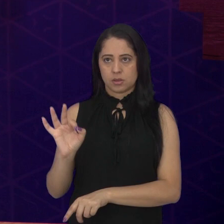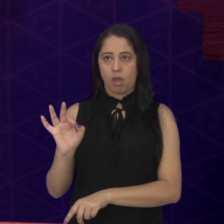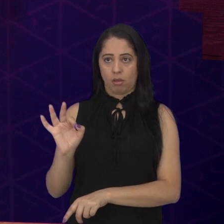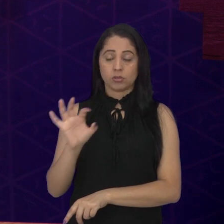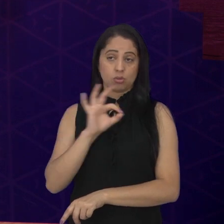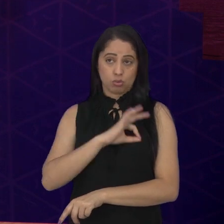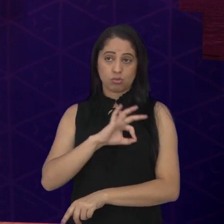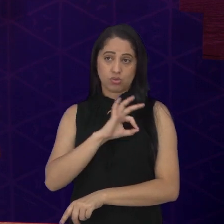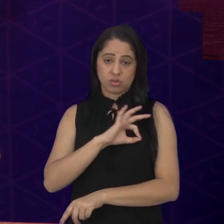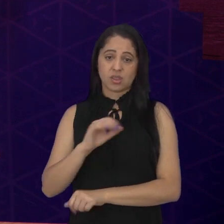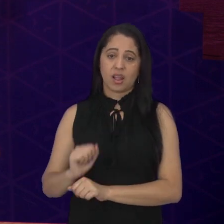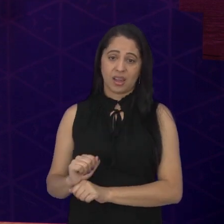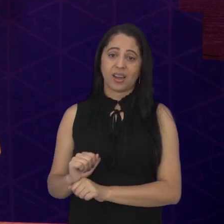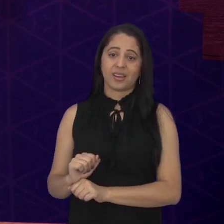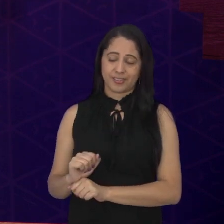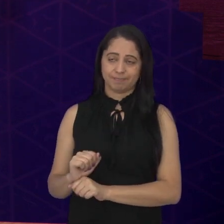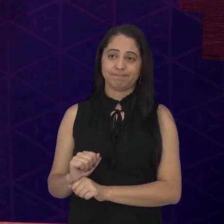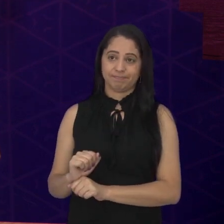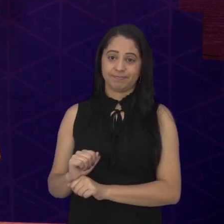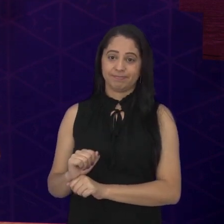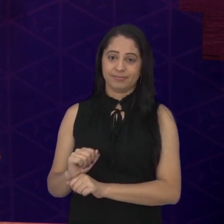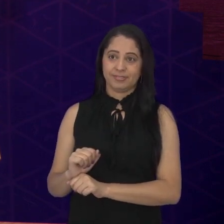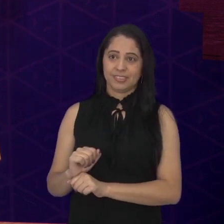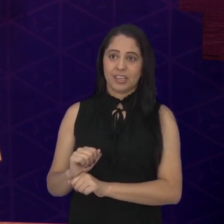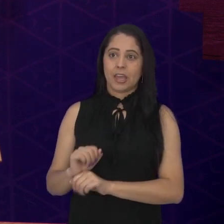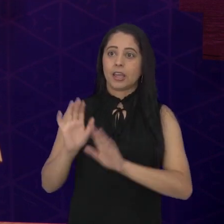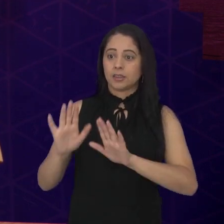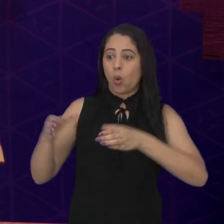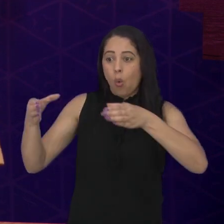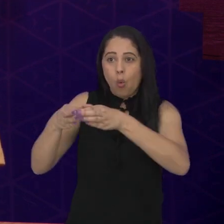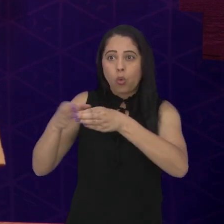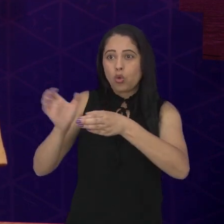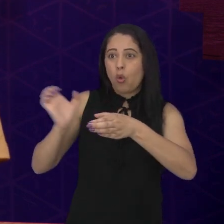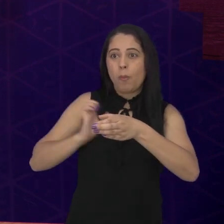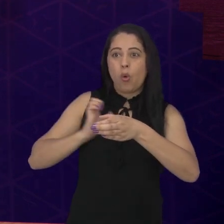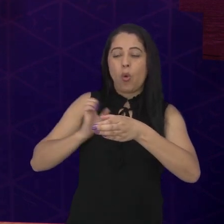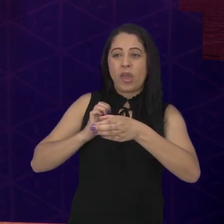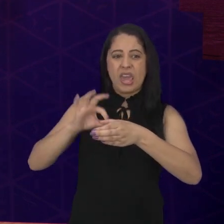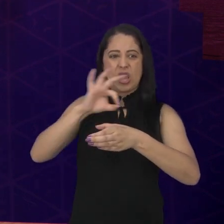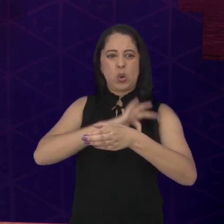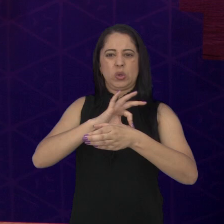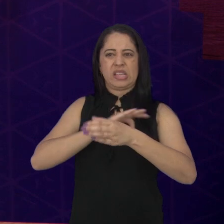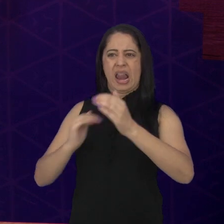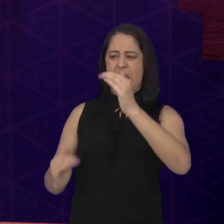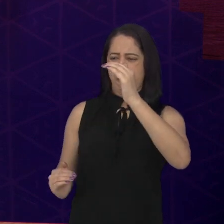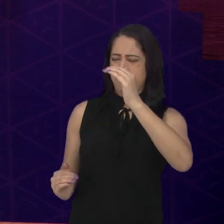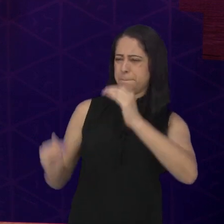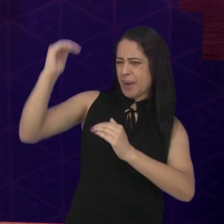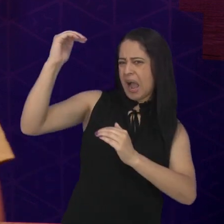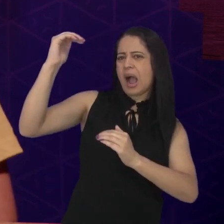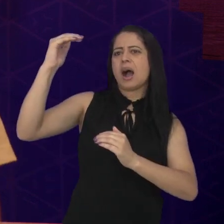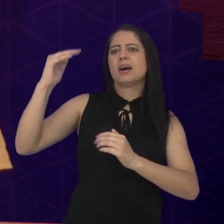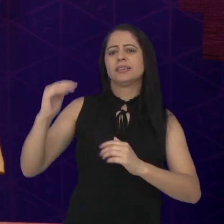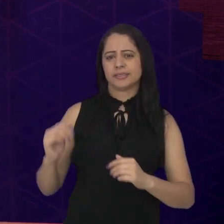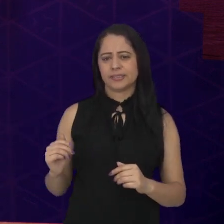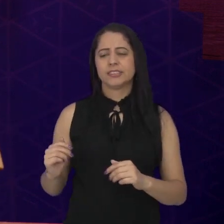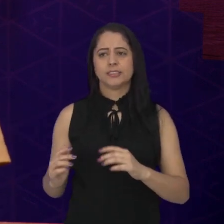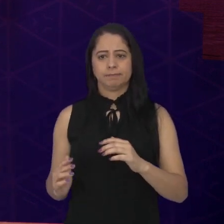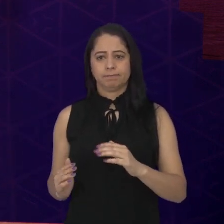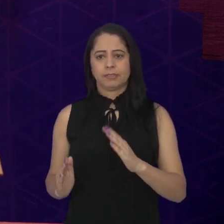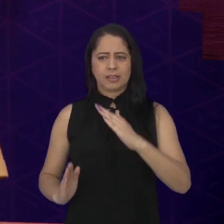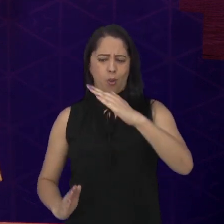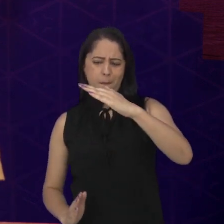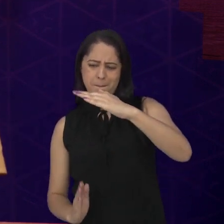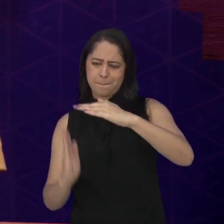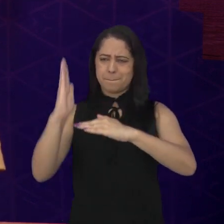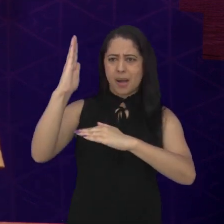da renda. Então, 10% dessa galera mais rica tem metade da renda, do salário, né? Do